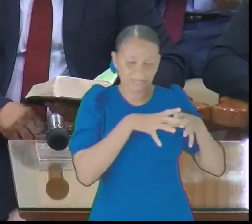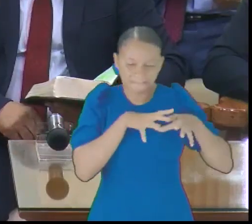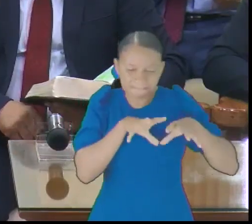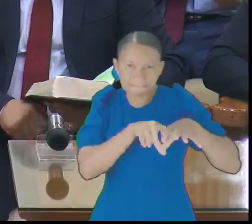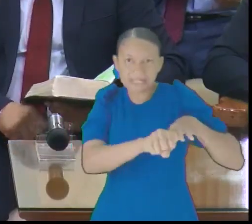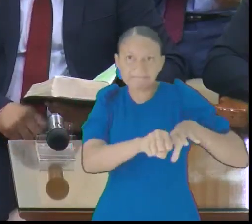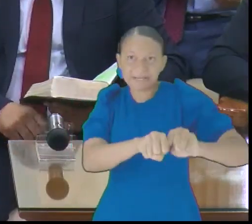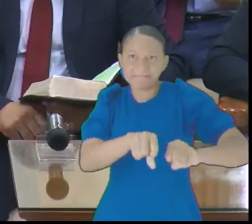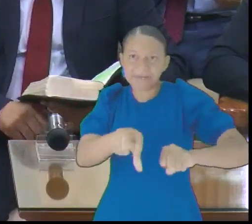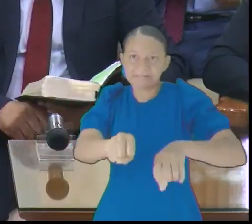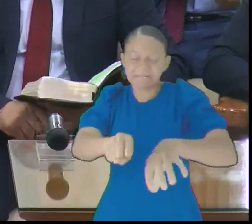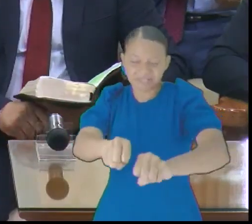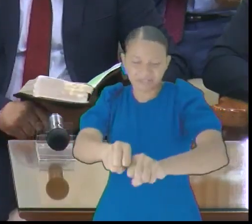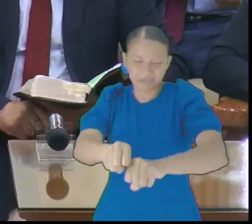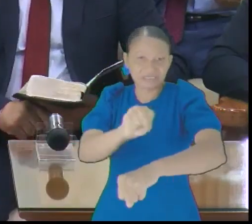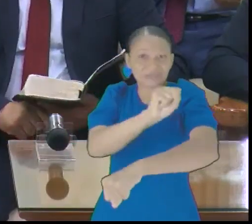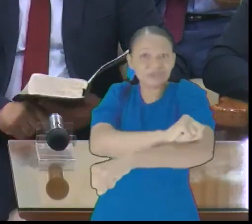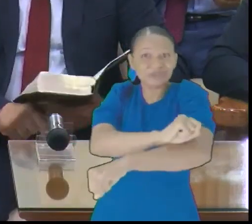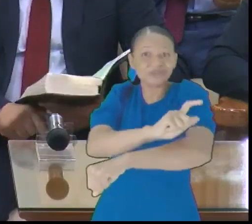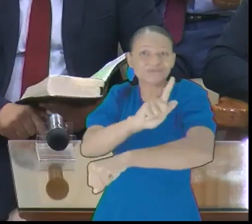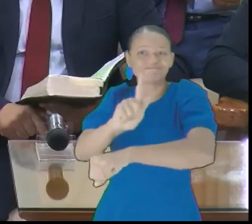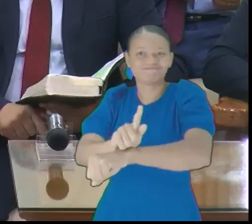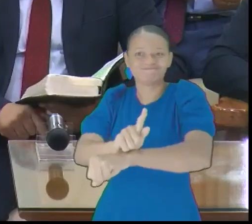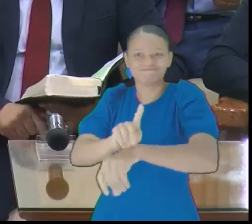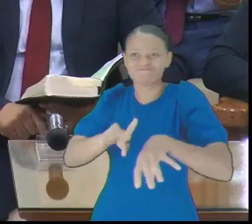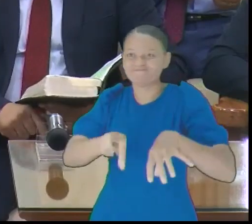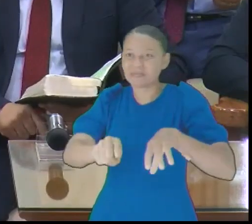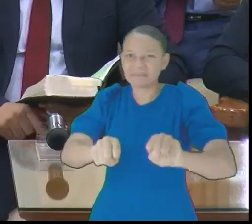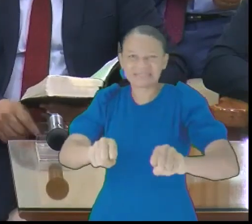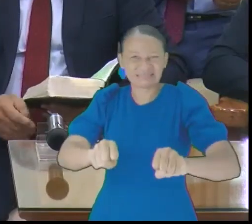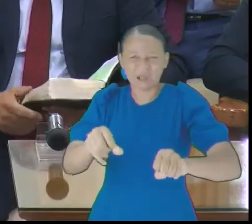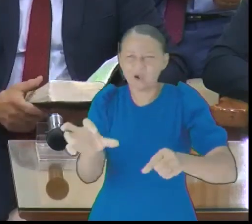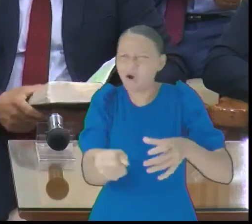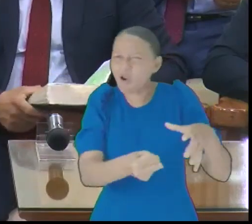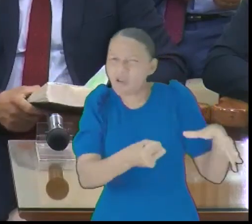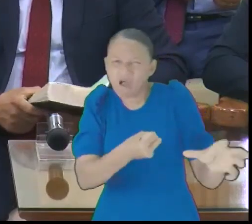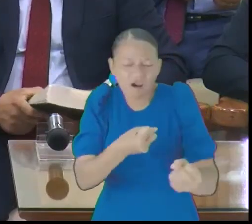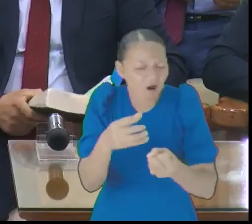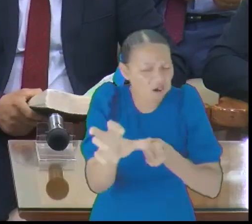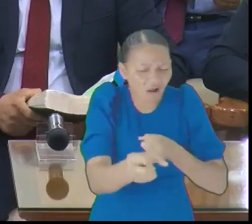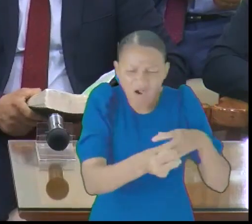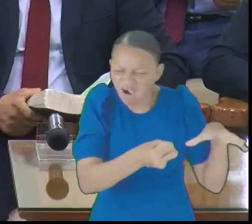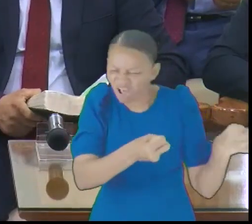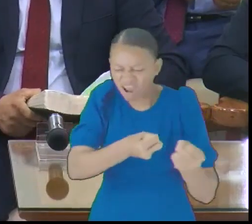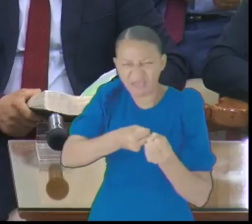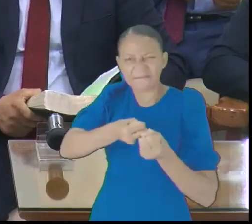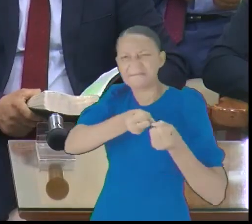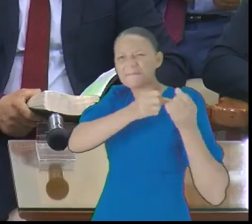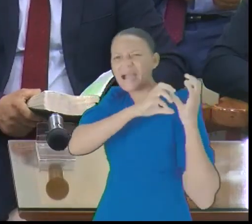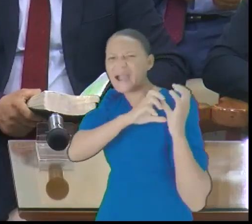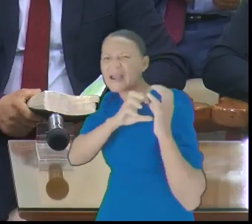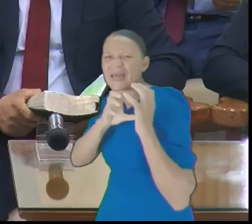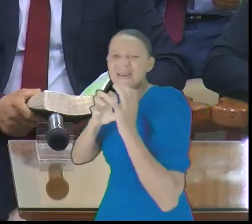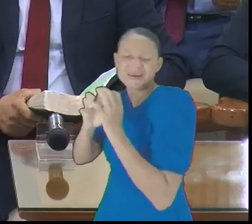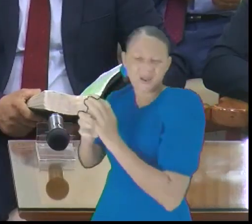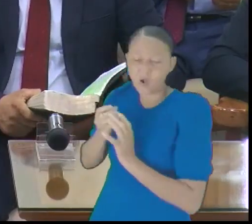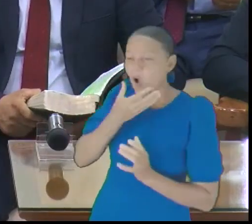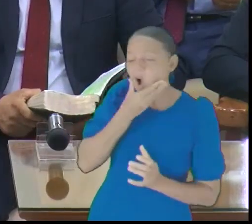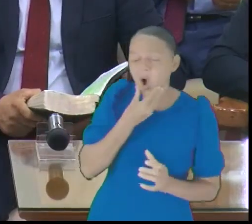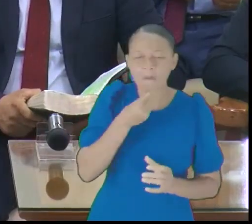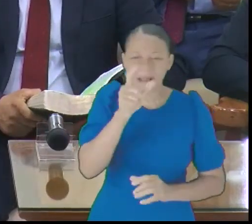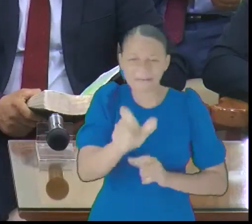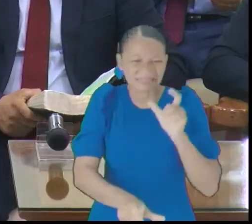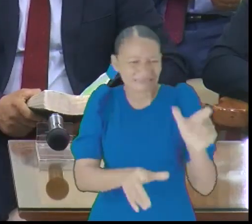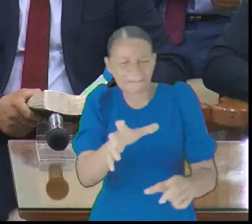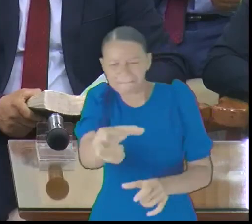cidades, Sodoma e Gomorra, e saquearam toda a cidade, levaram os homens